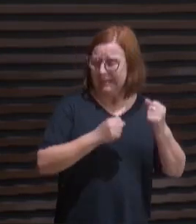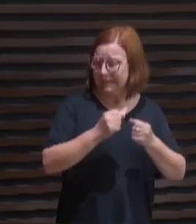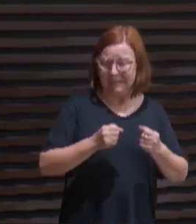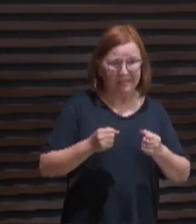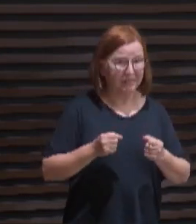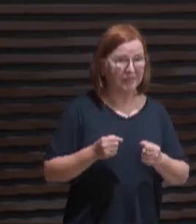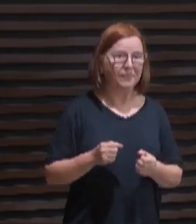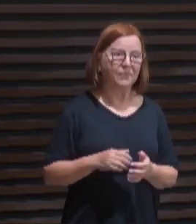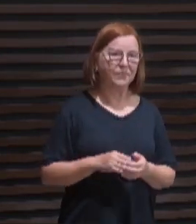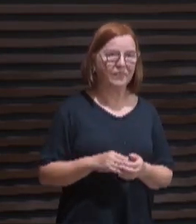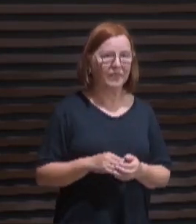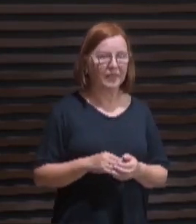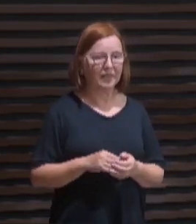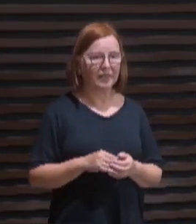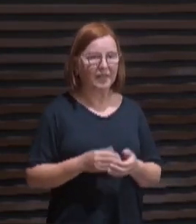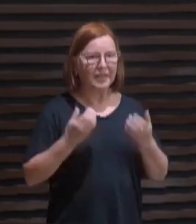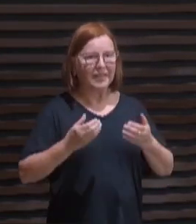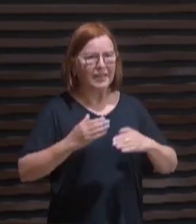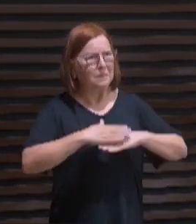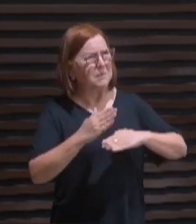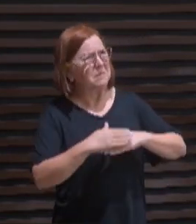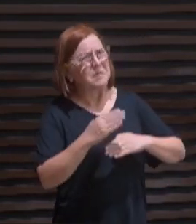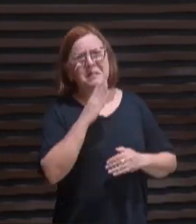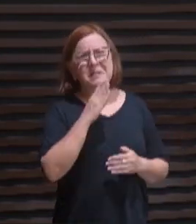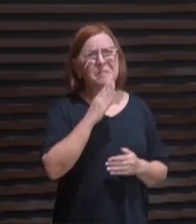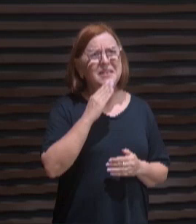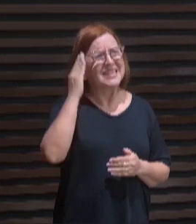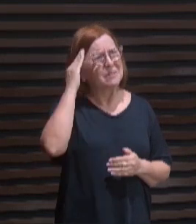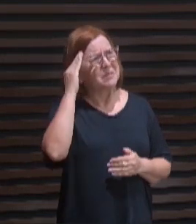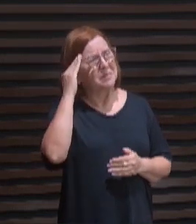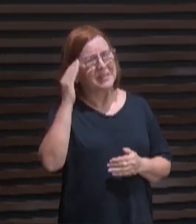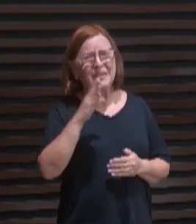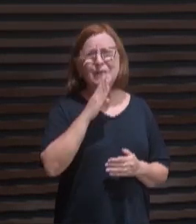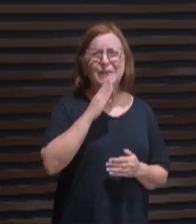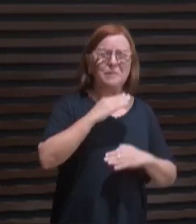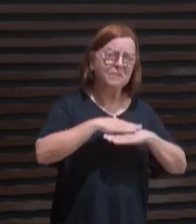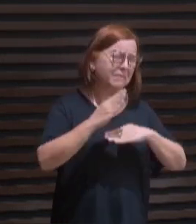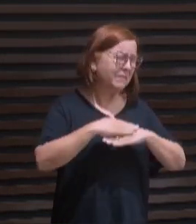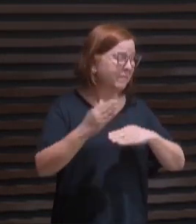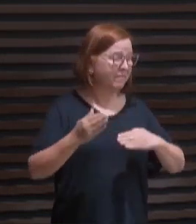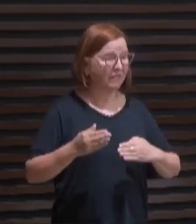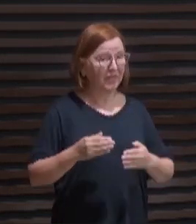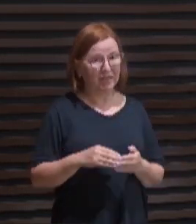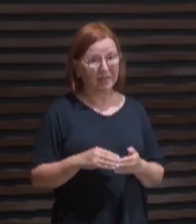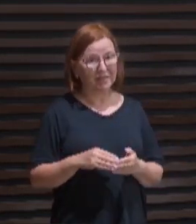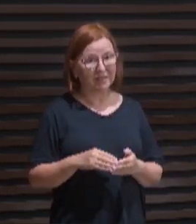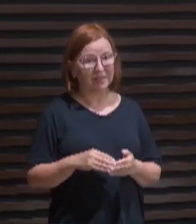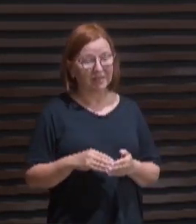outro e querendo mais conhecimento e saber e conhecer e não sabe, o que sabe